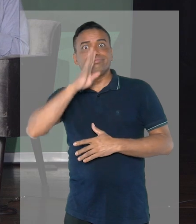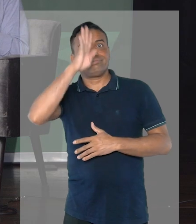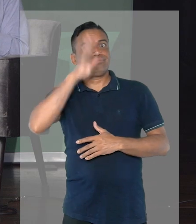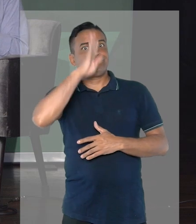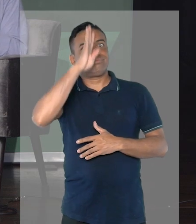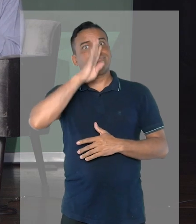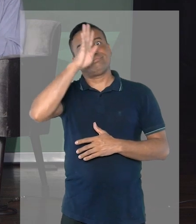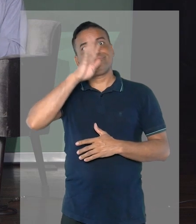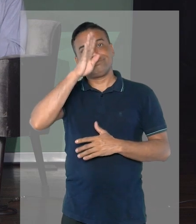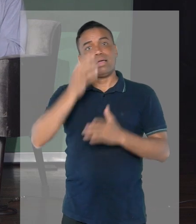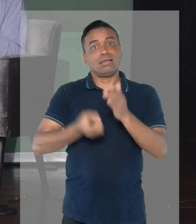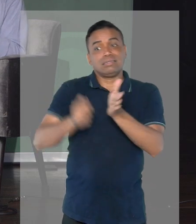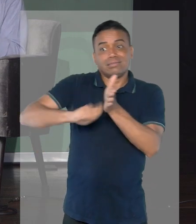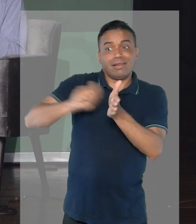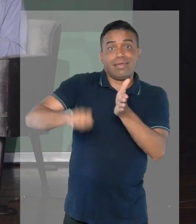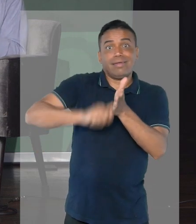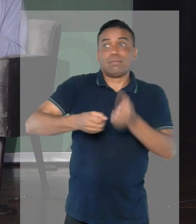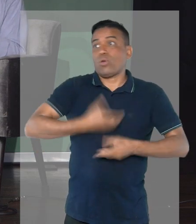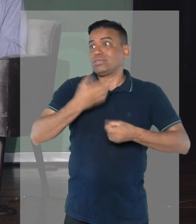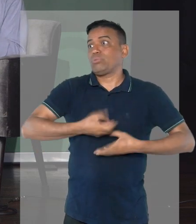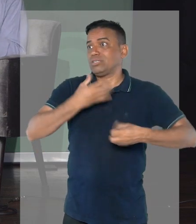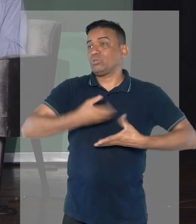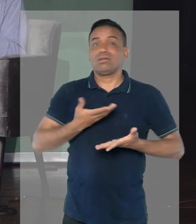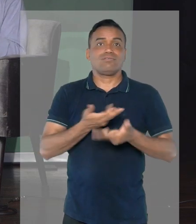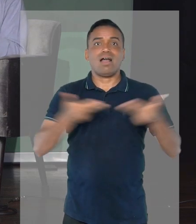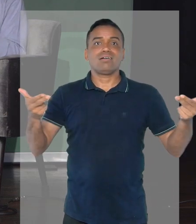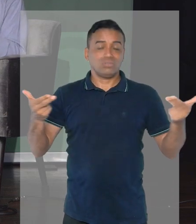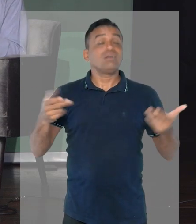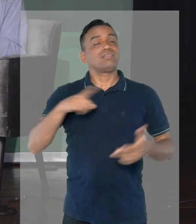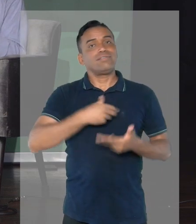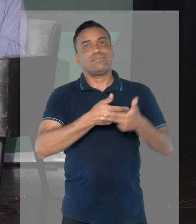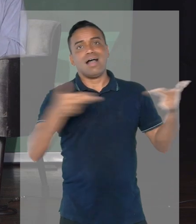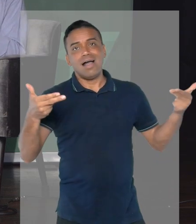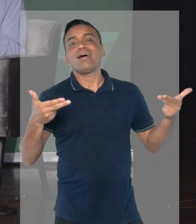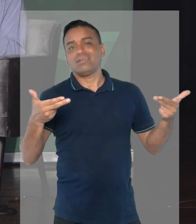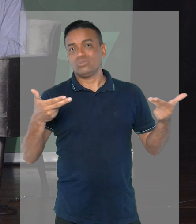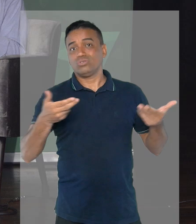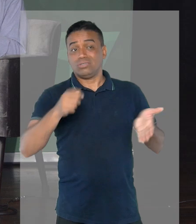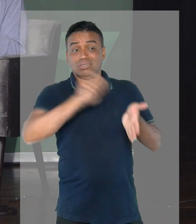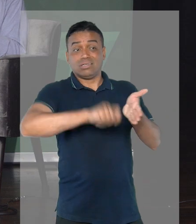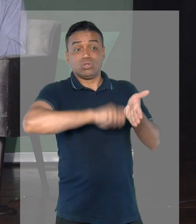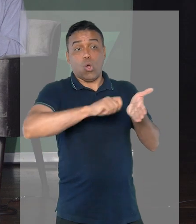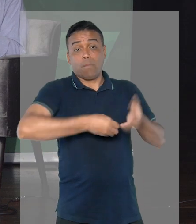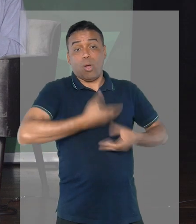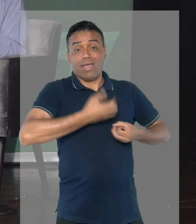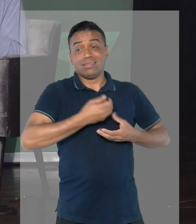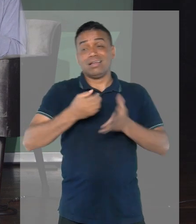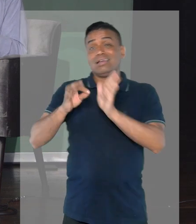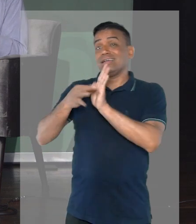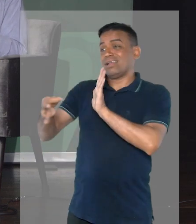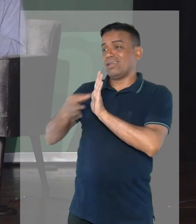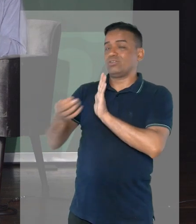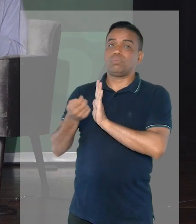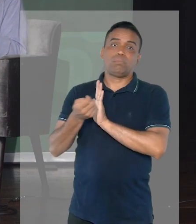de produção hoje, né? É impressionante como que hoje tem muito poeta e pouco crítico. Tempos atrás tinha um